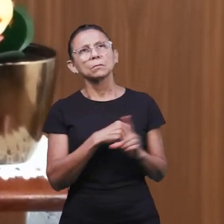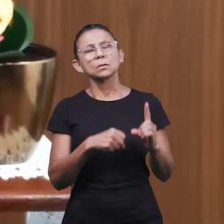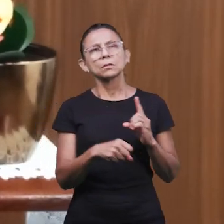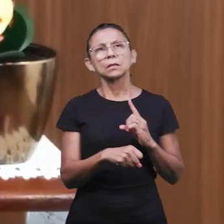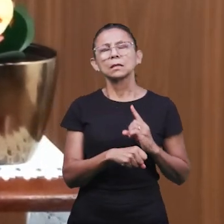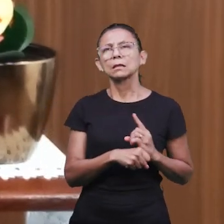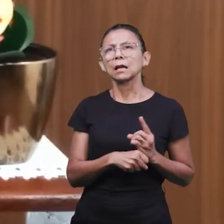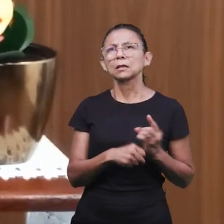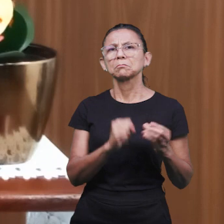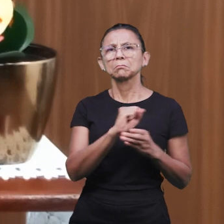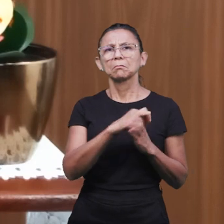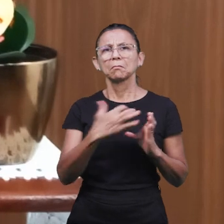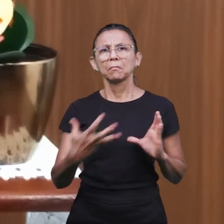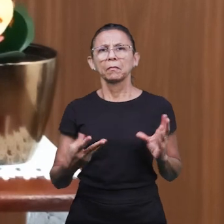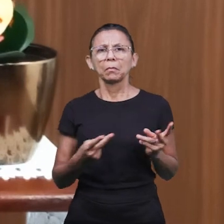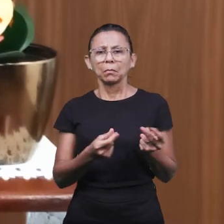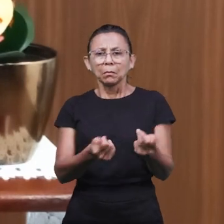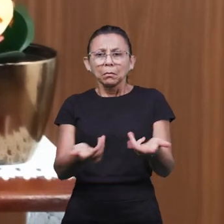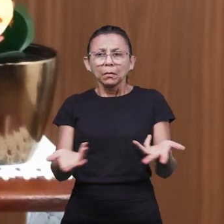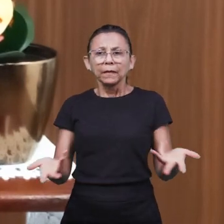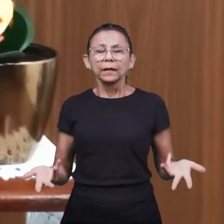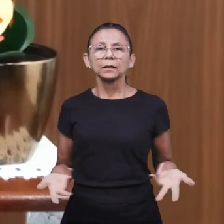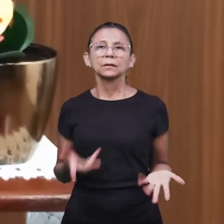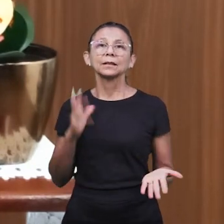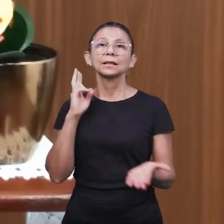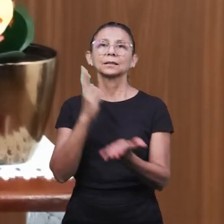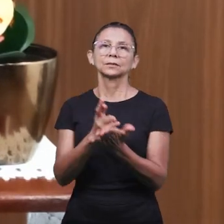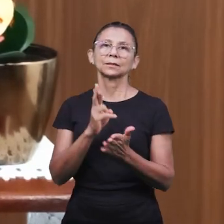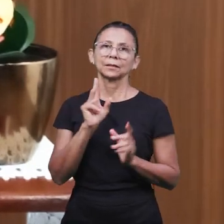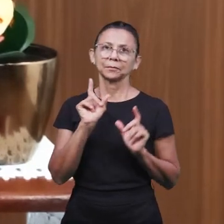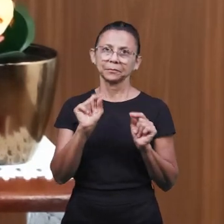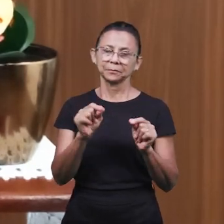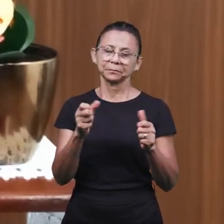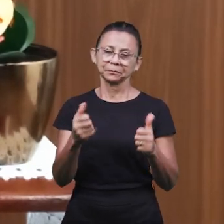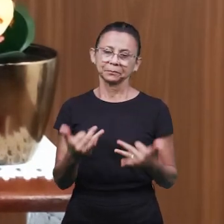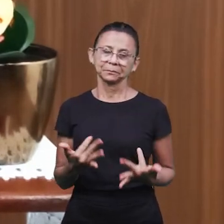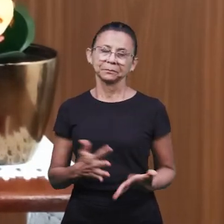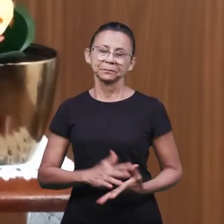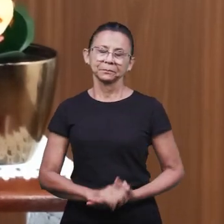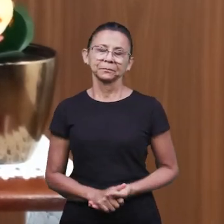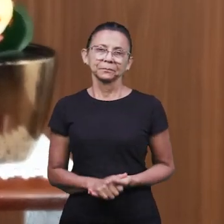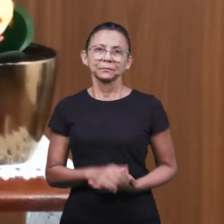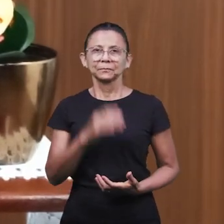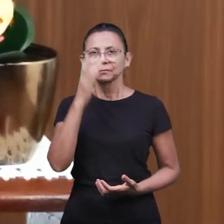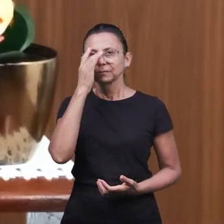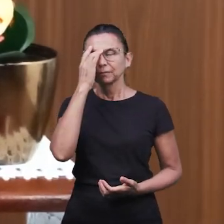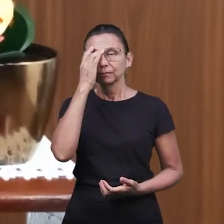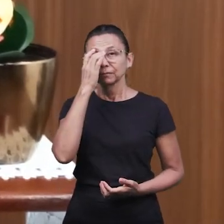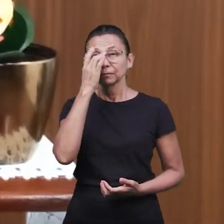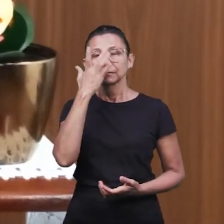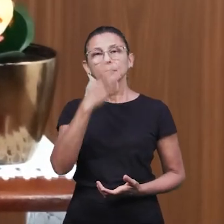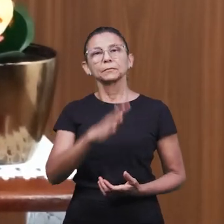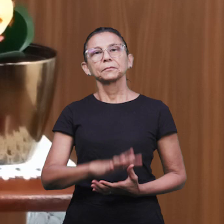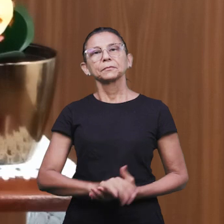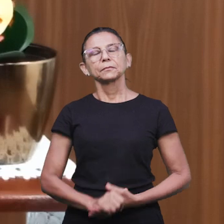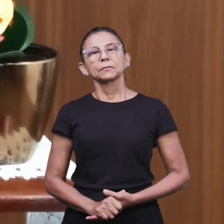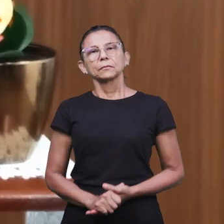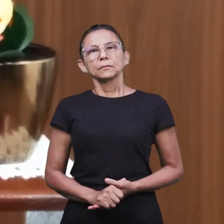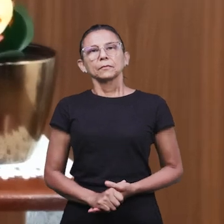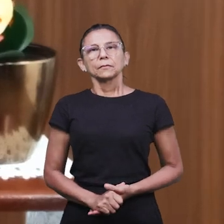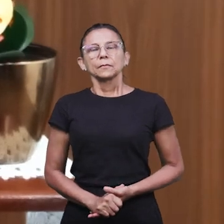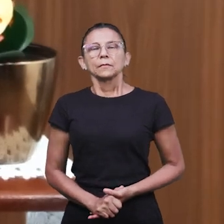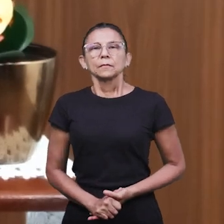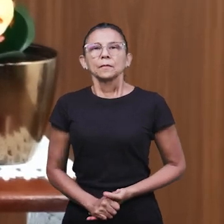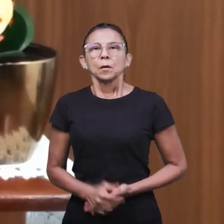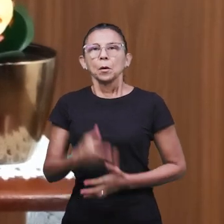é o resultado? Qual é o resultado que nós temos? O resultado é o seguinte: poucos profetas,